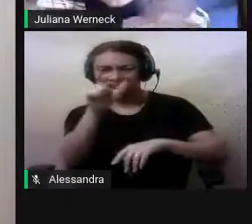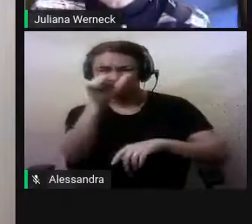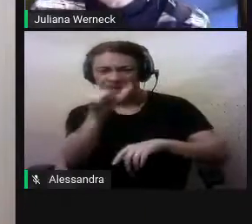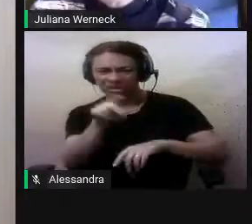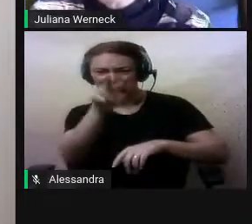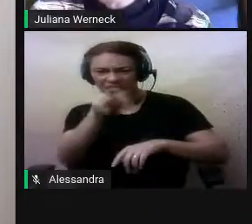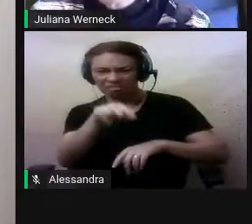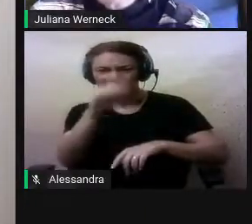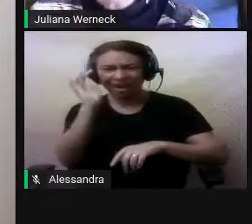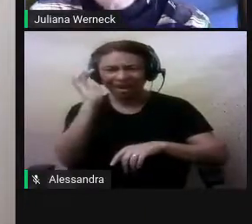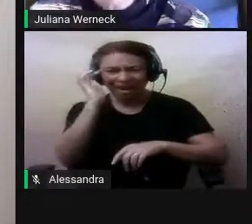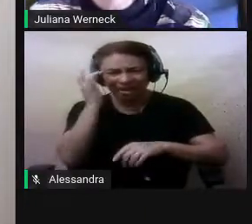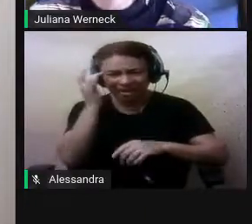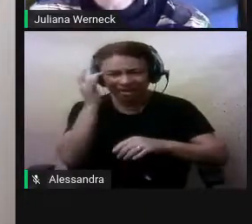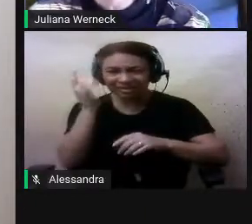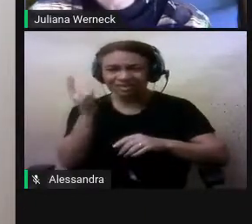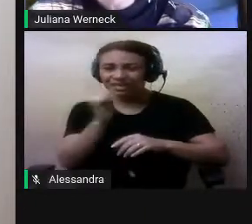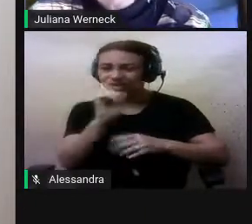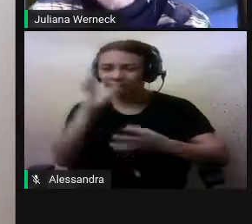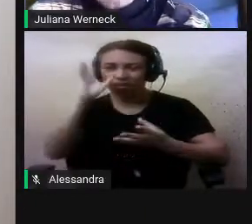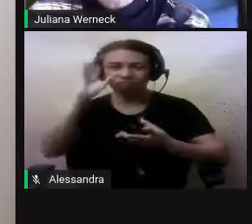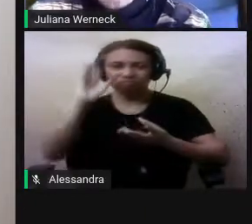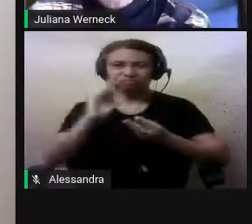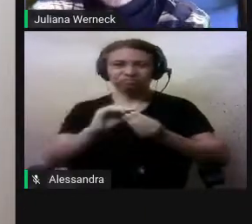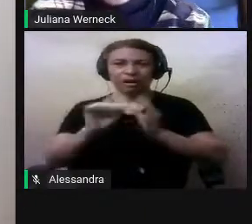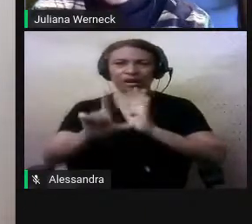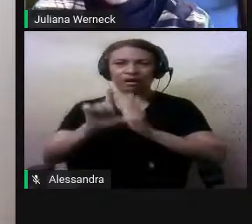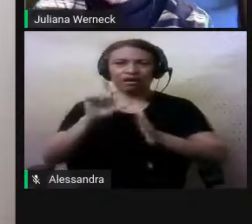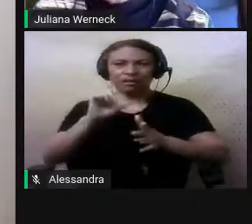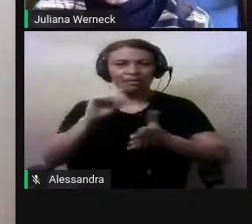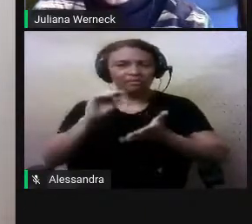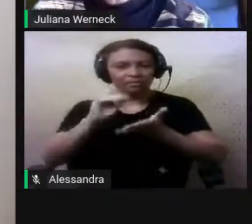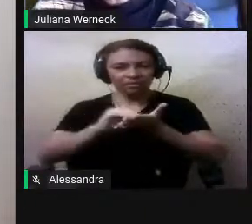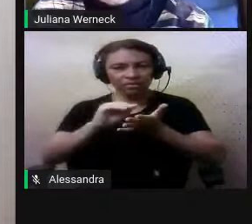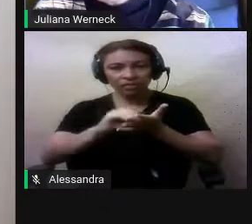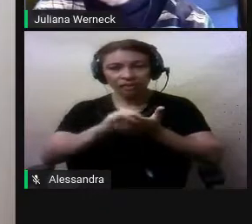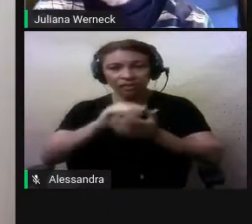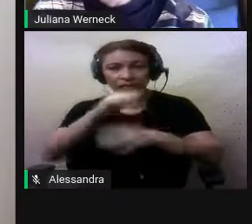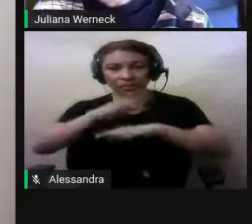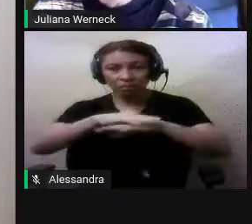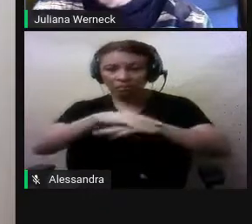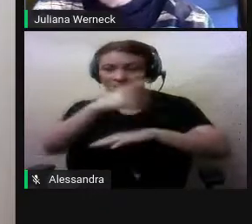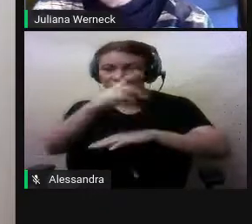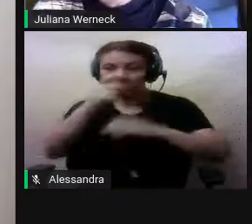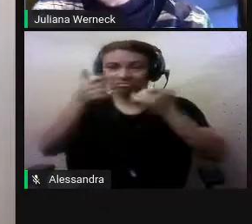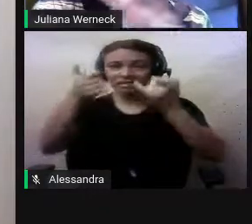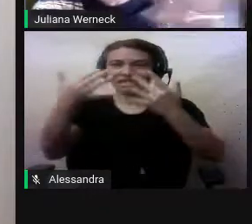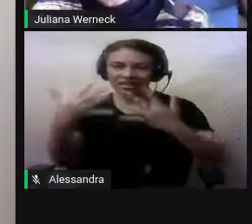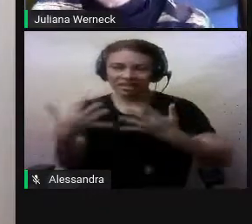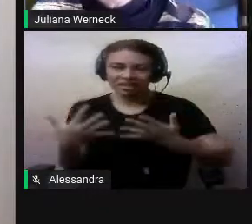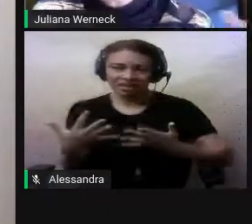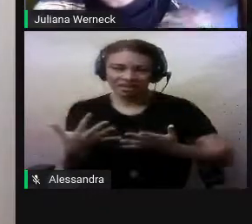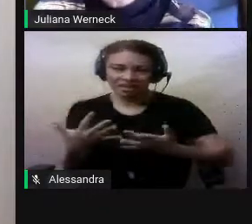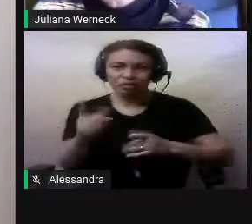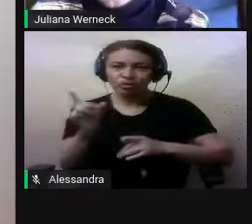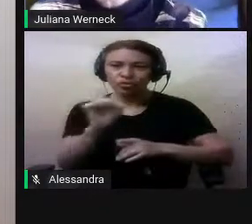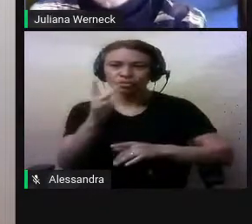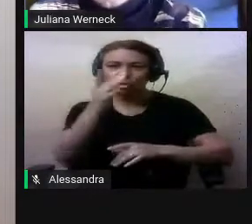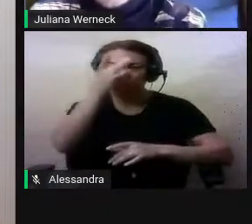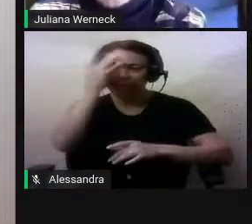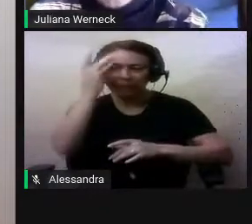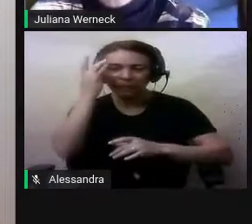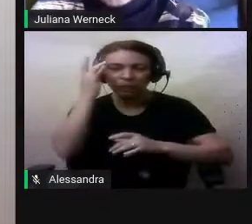Olhando para você e tirando conclusões precipitadas. Então, isso serve para vários, né? Não é só para a questão das pessoas